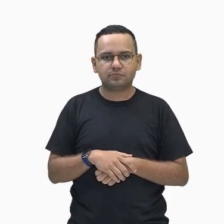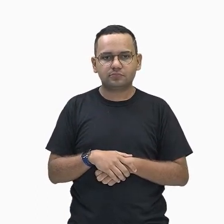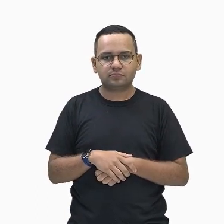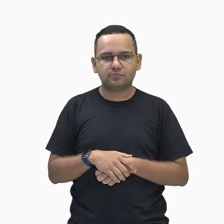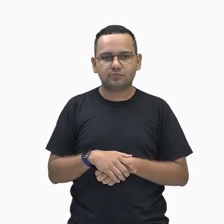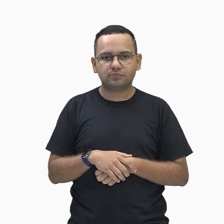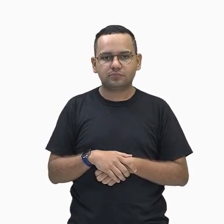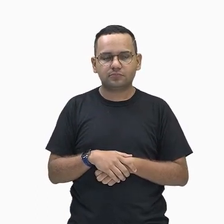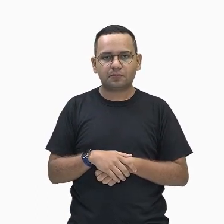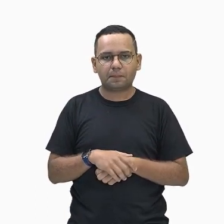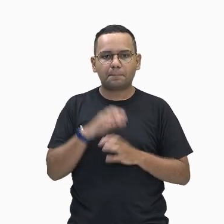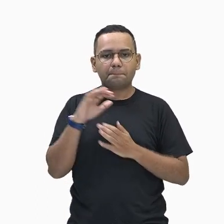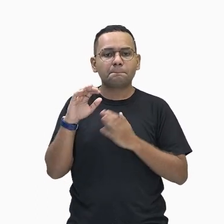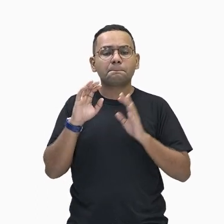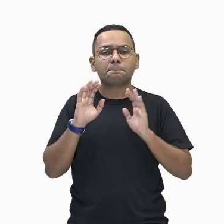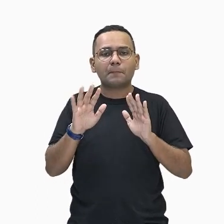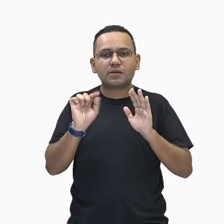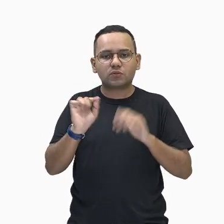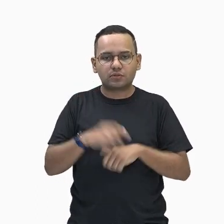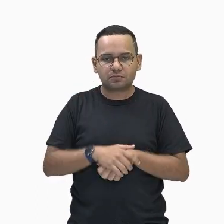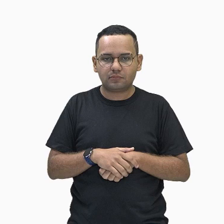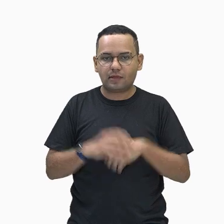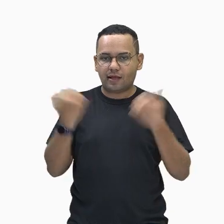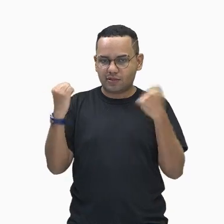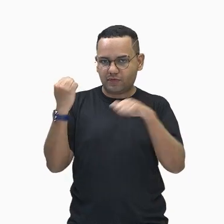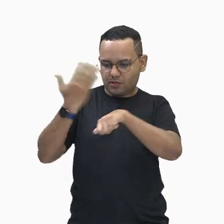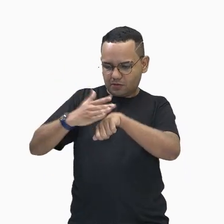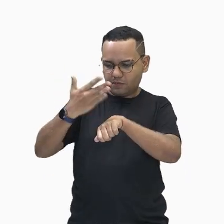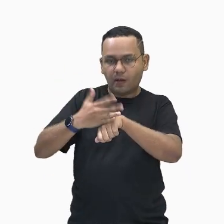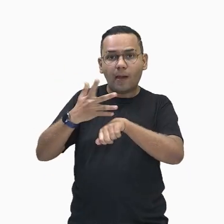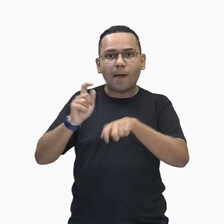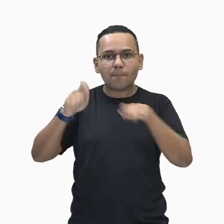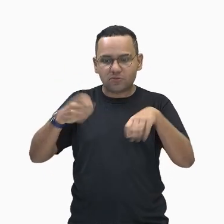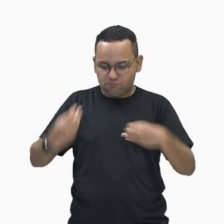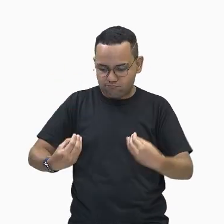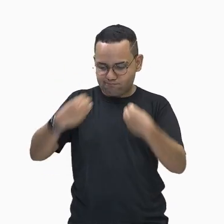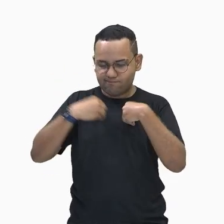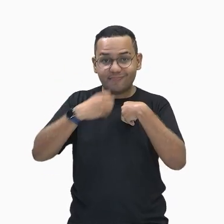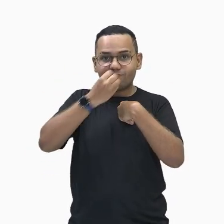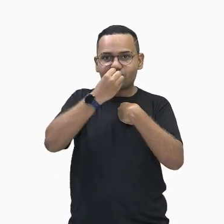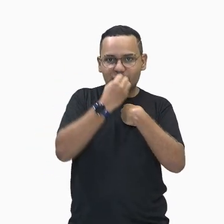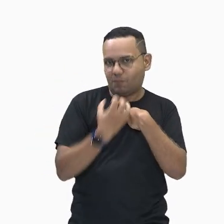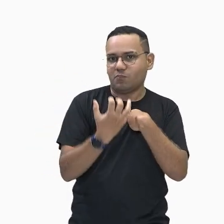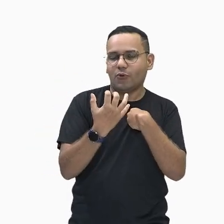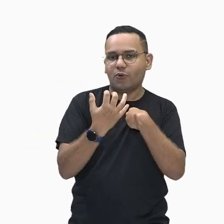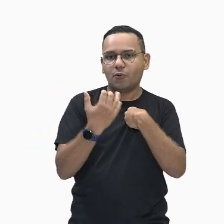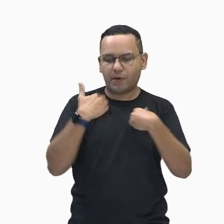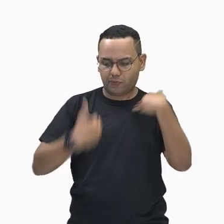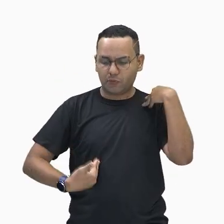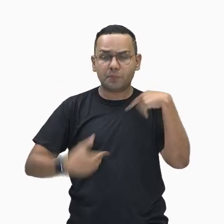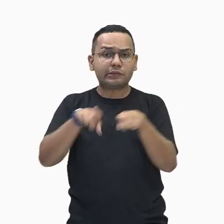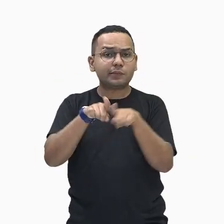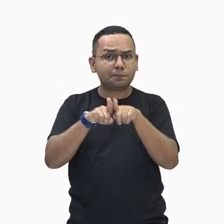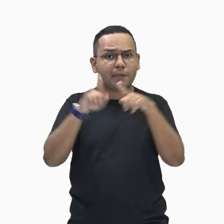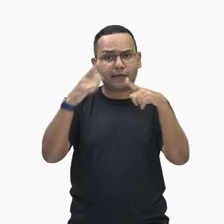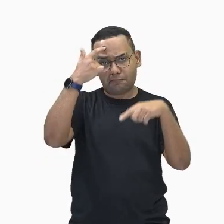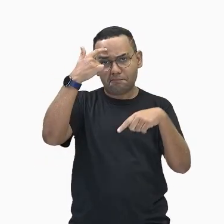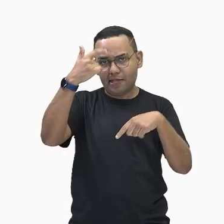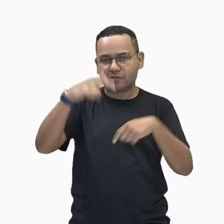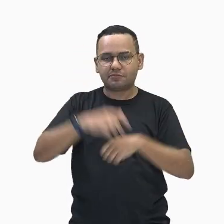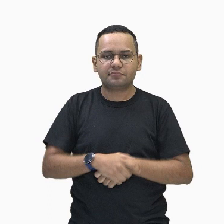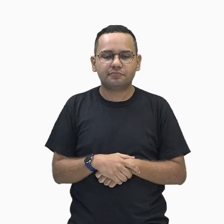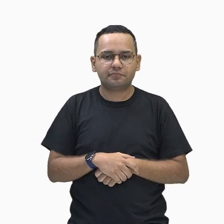que a atividade física traz benefícios para o corpo e para a mente Então vai ocupar a cabeça Praticando atividades em vez de ficar